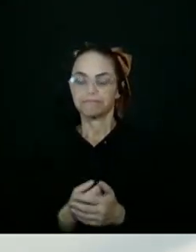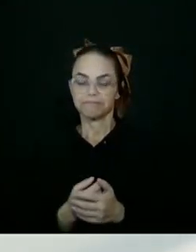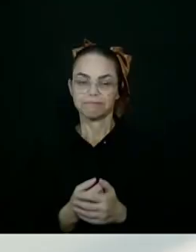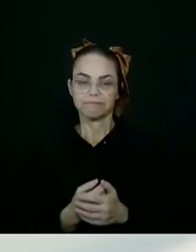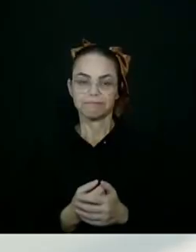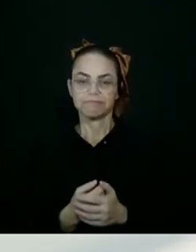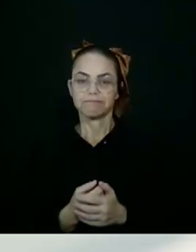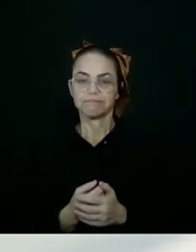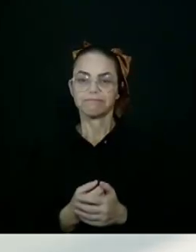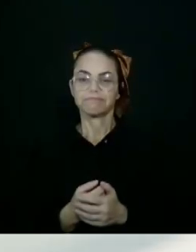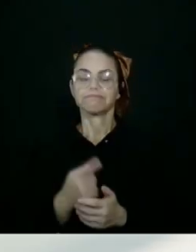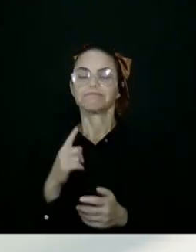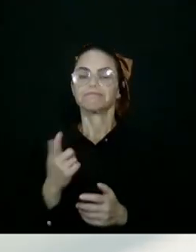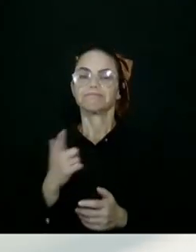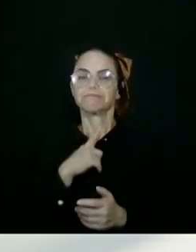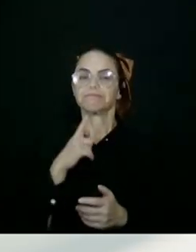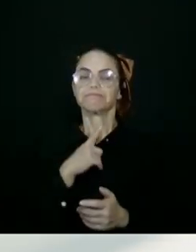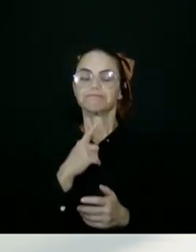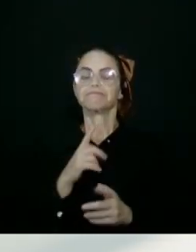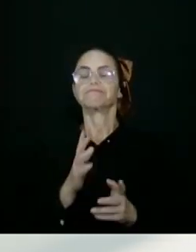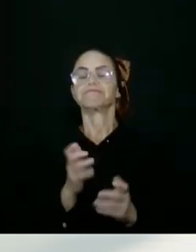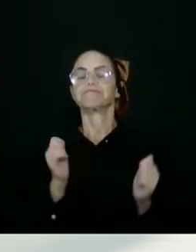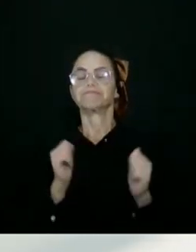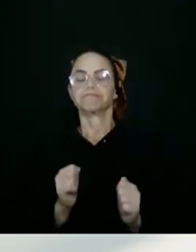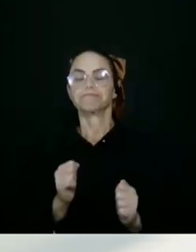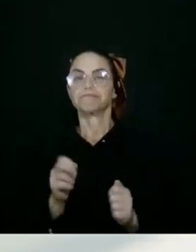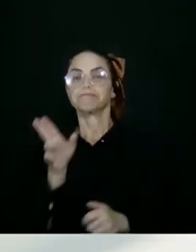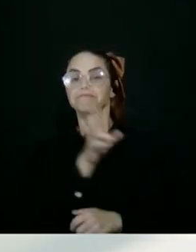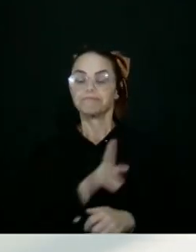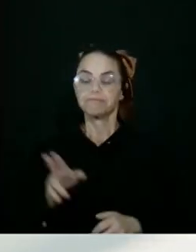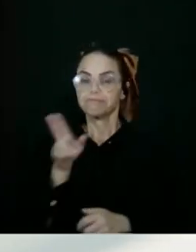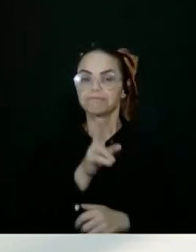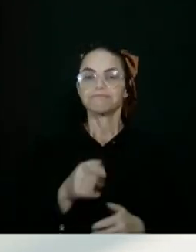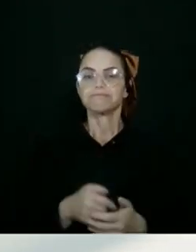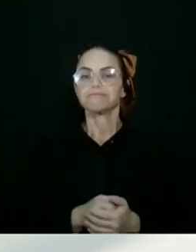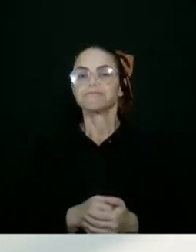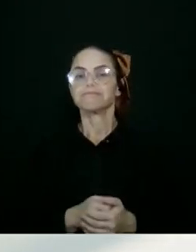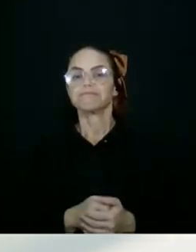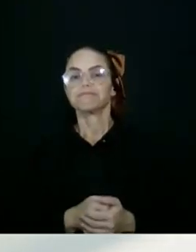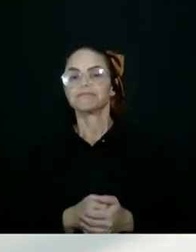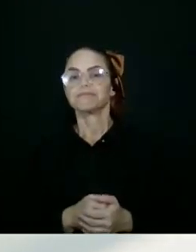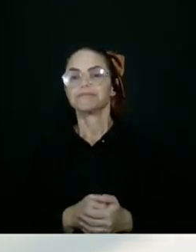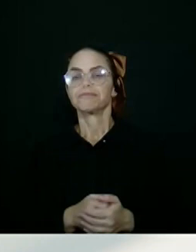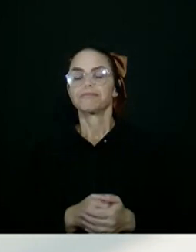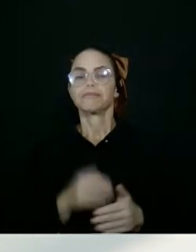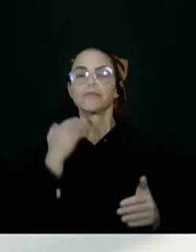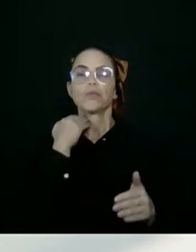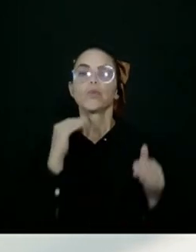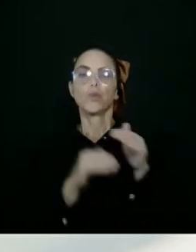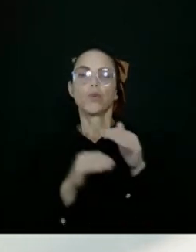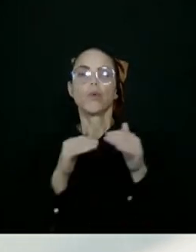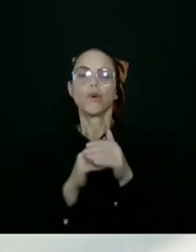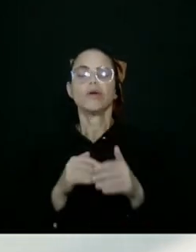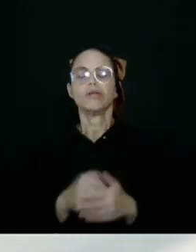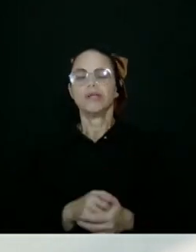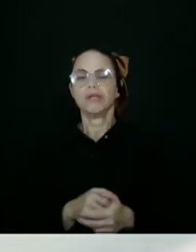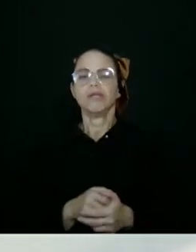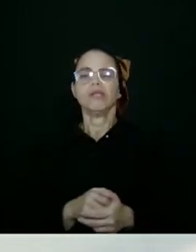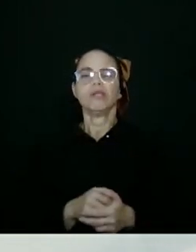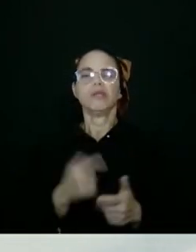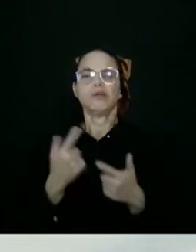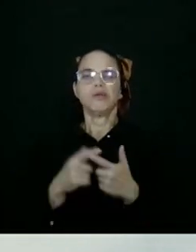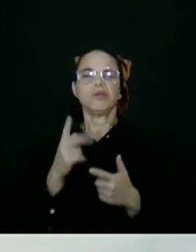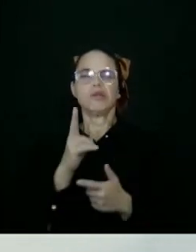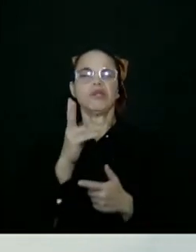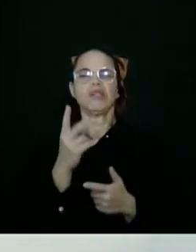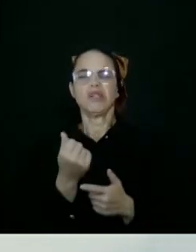mais, mas aí ele pode ser utilizado como um fundo, né, de reserva. Porque é sempre bom ter uma